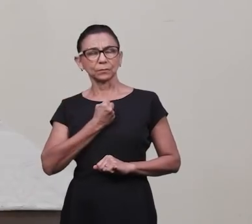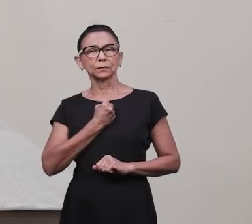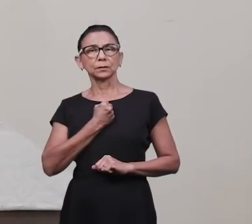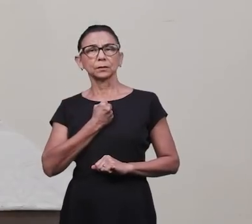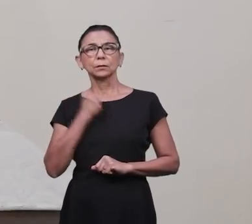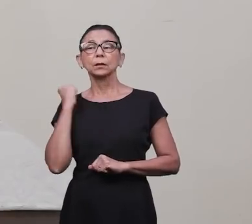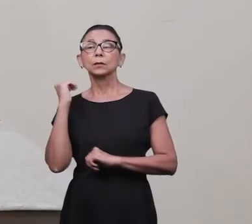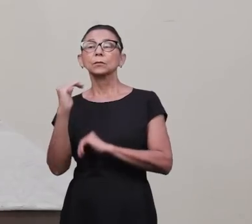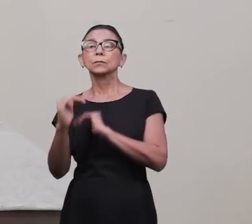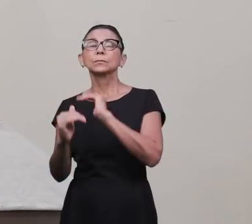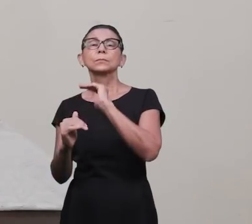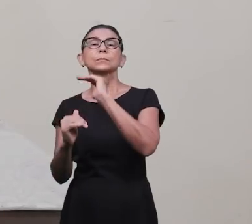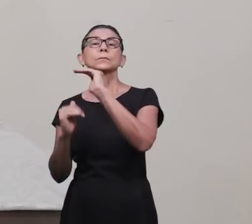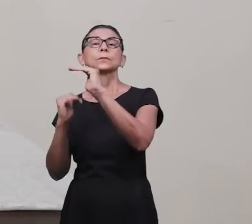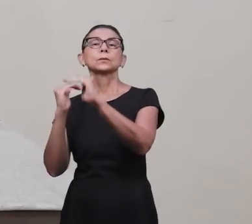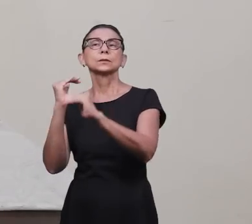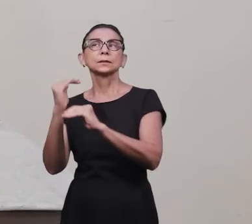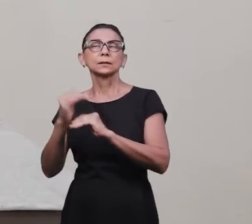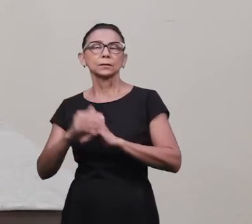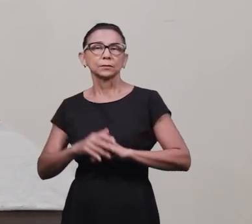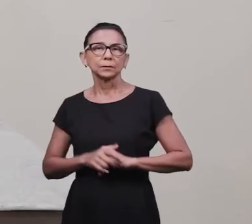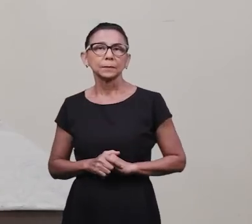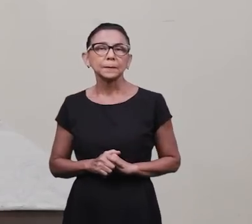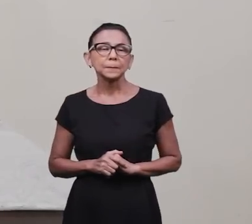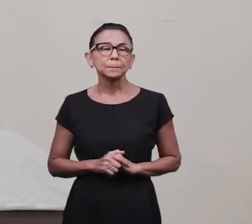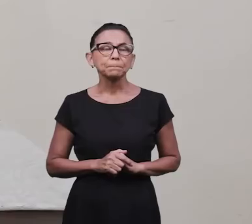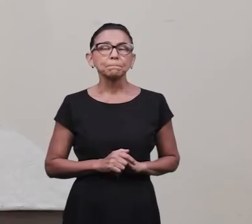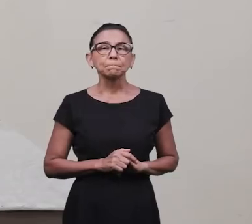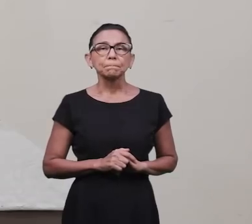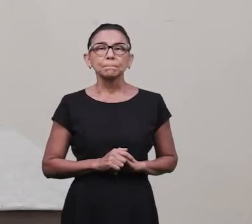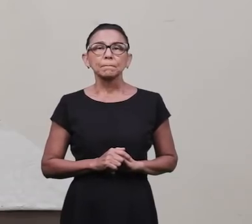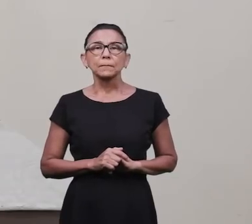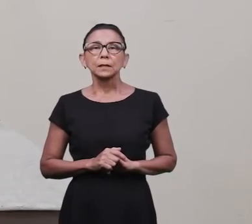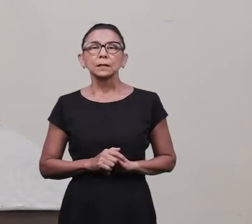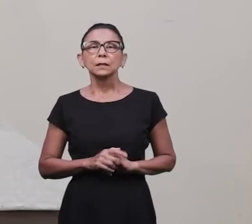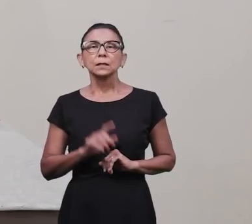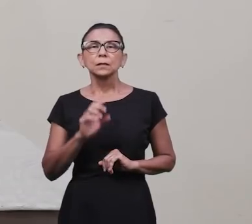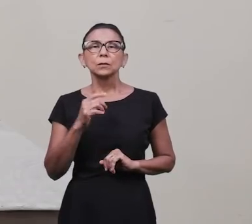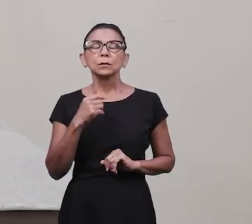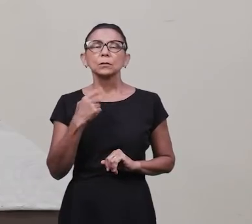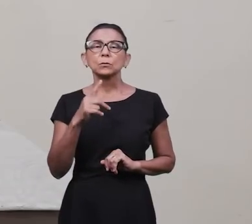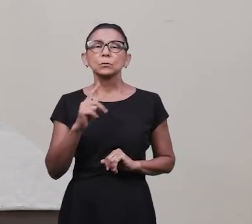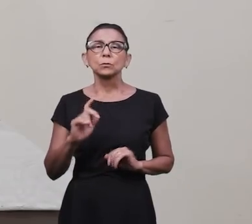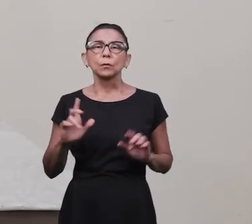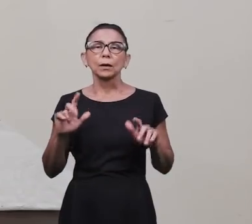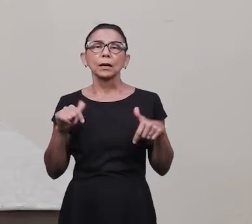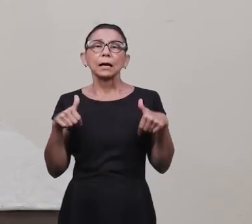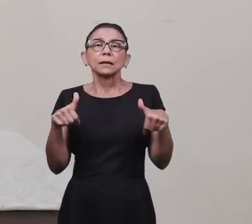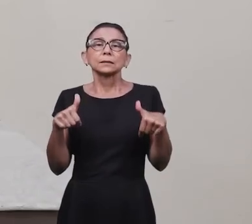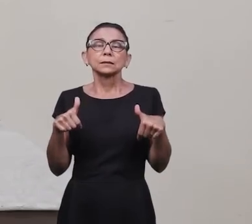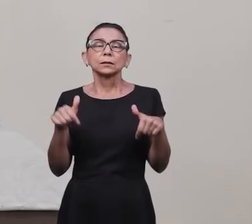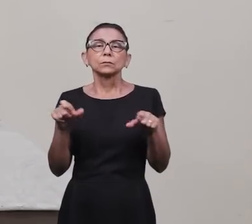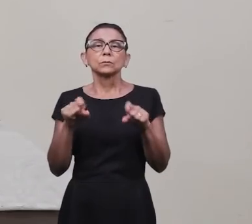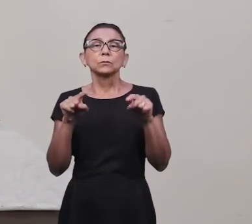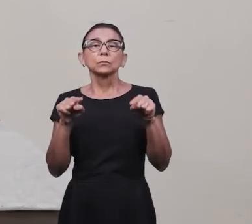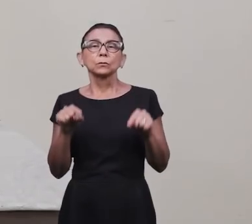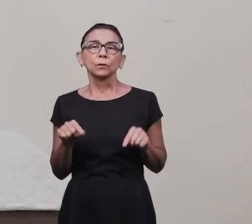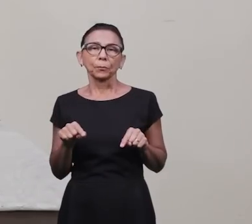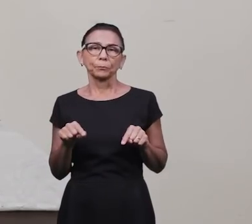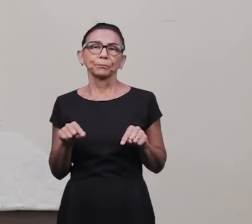você irá agir, como você irá buscar a face do Senhor neste momento.